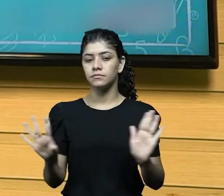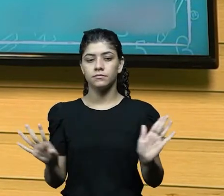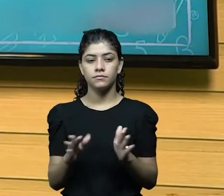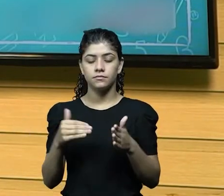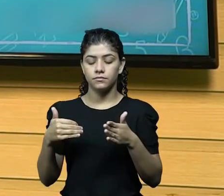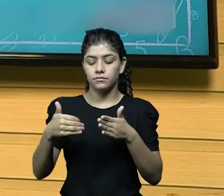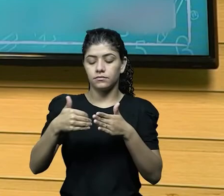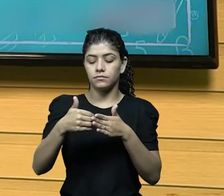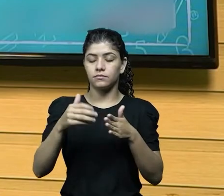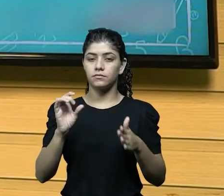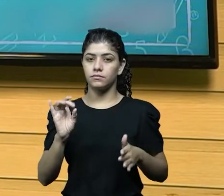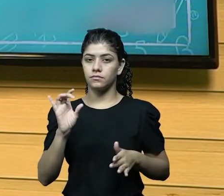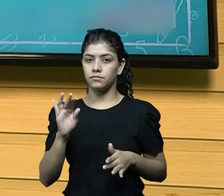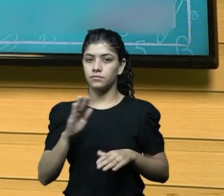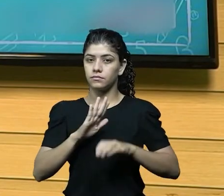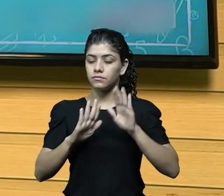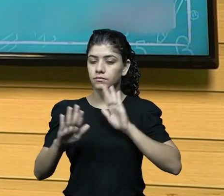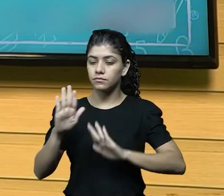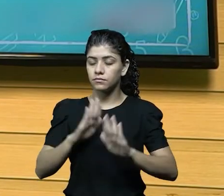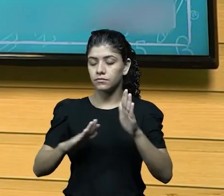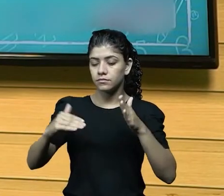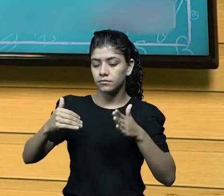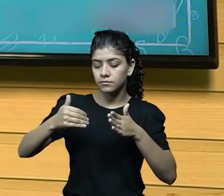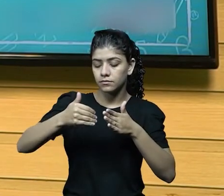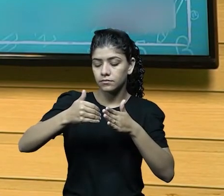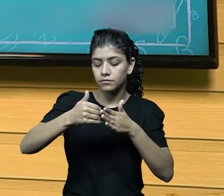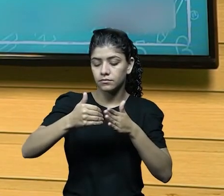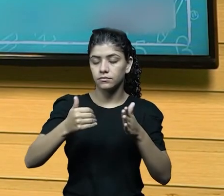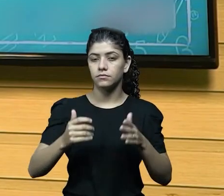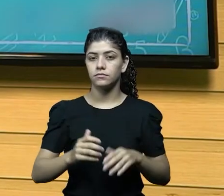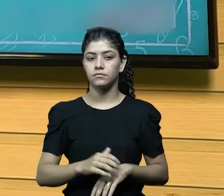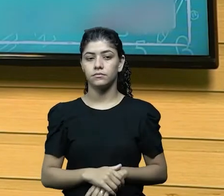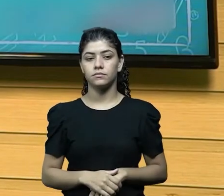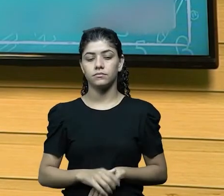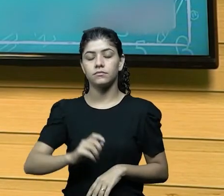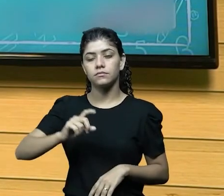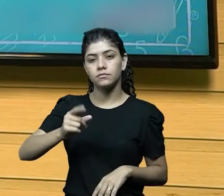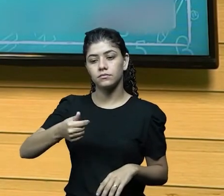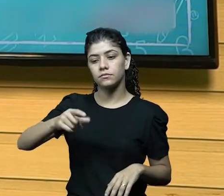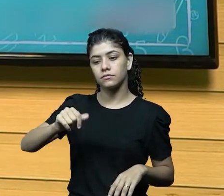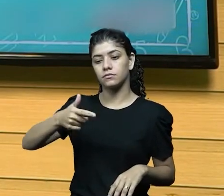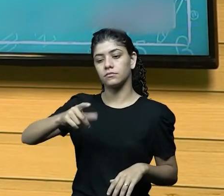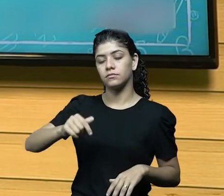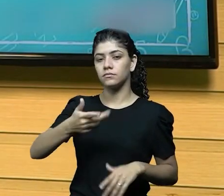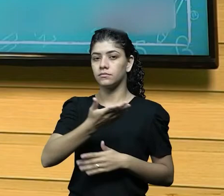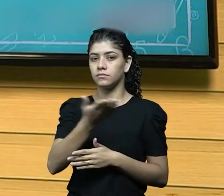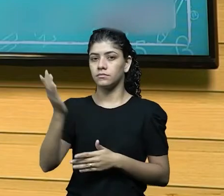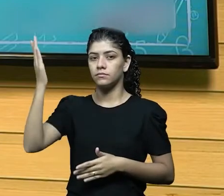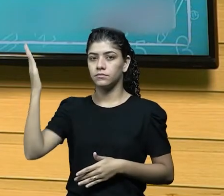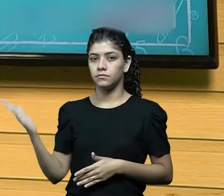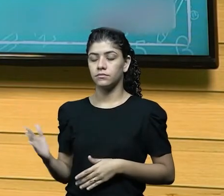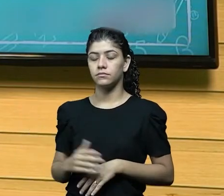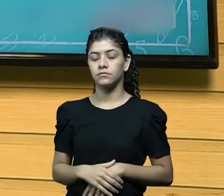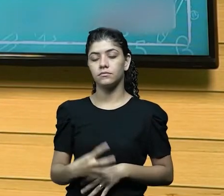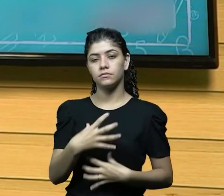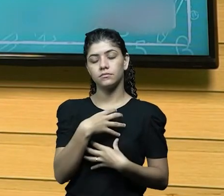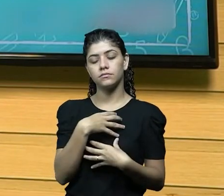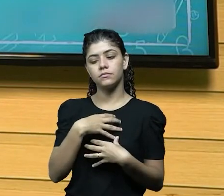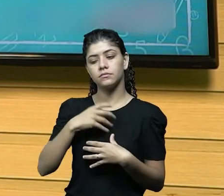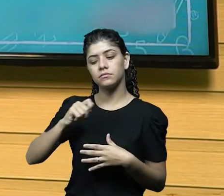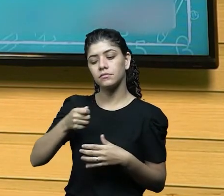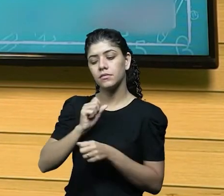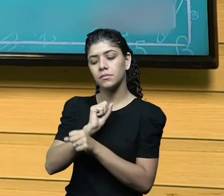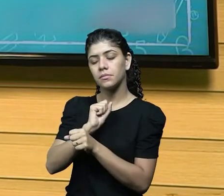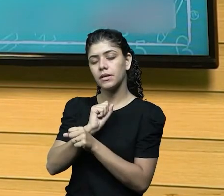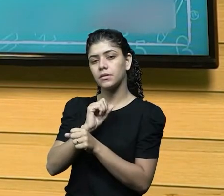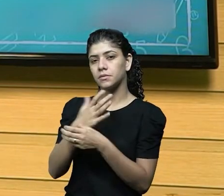vai encostar. Essa catraca, que está presente no micrômetro, você vai girando e quando sentir que ele